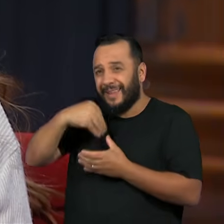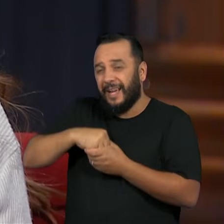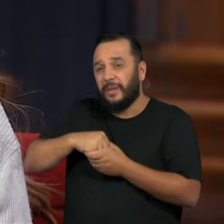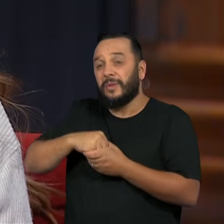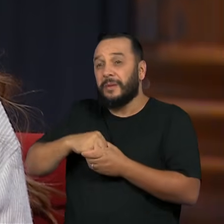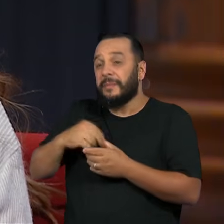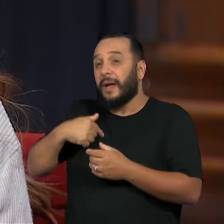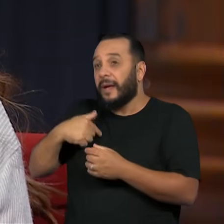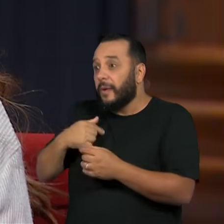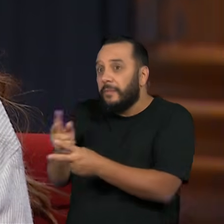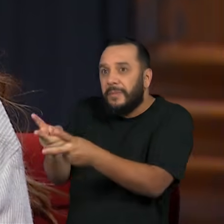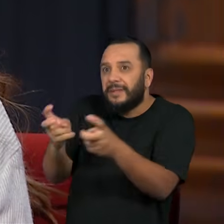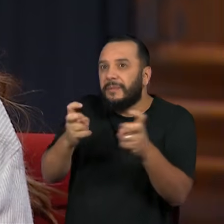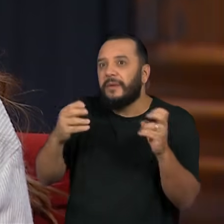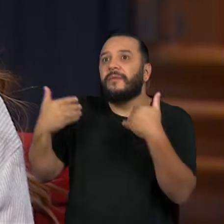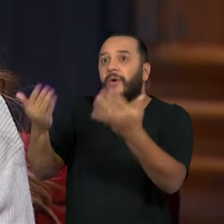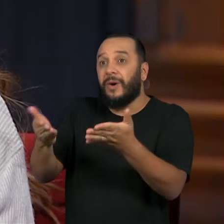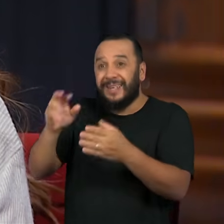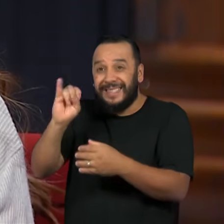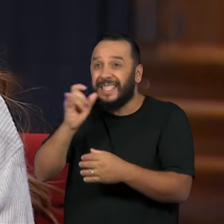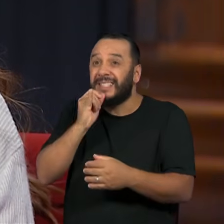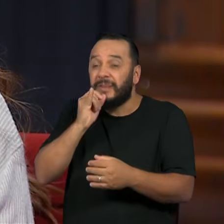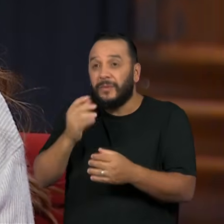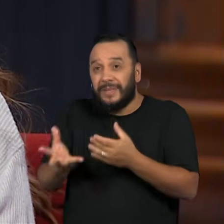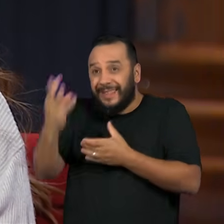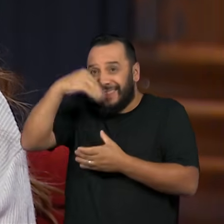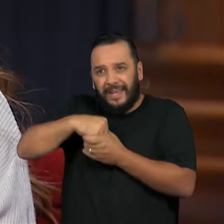muita consciência do que você sente,